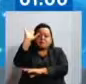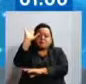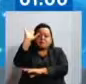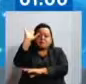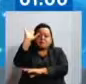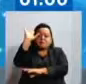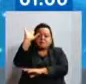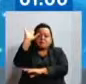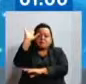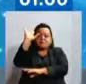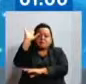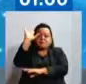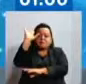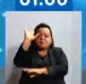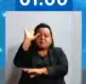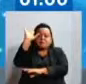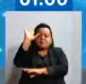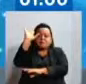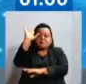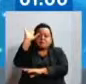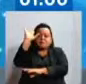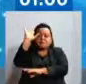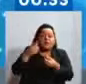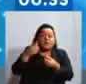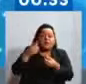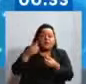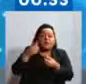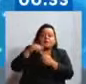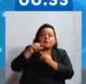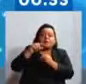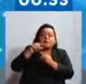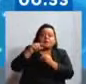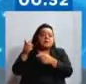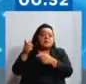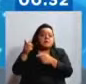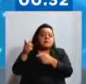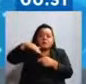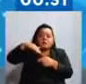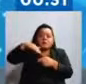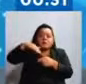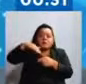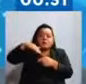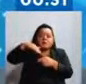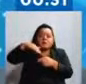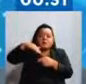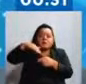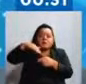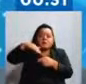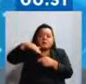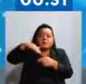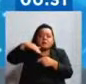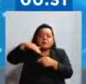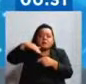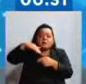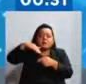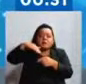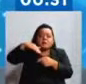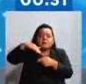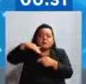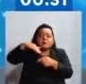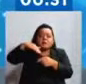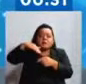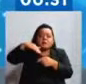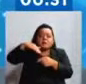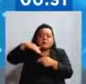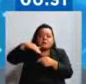Por exemplo, Santo Francisco está debaixo d'água, Jardim Santana está debaixo d'água, Socialista está debaixo d'água, Três Maria, Lagoa, Lagoinha e